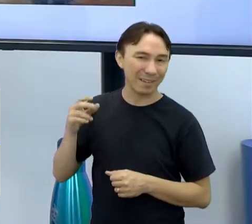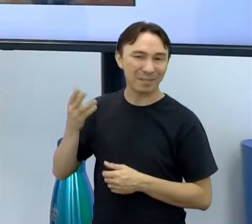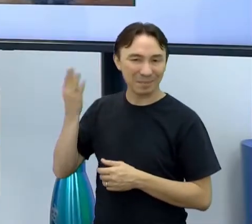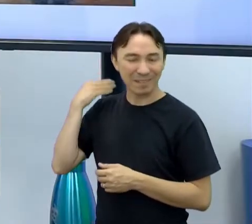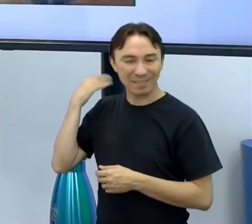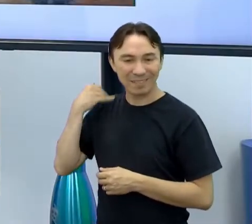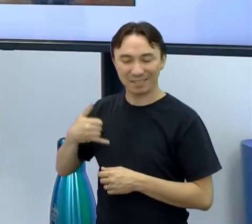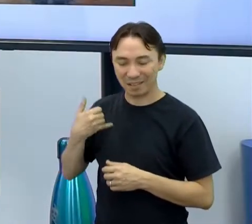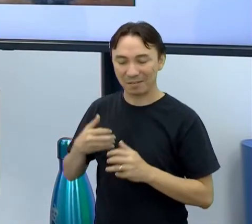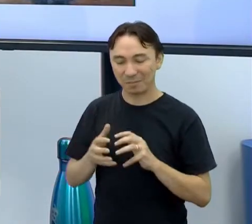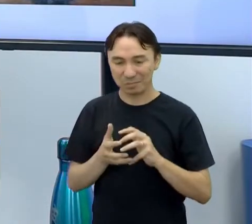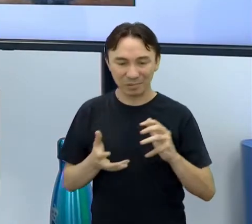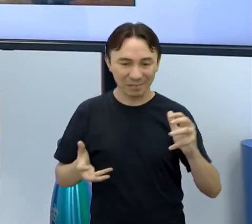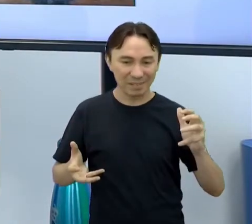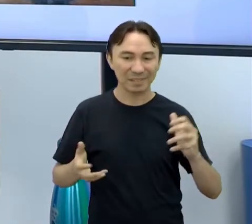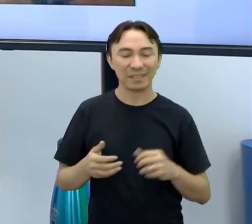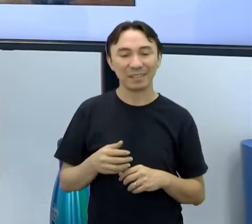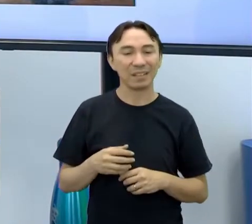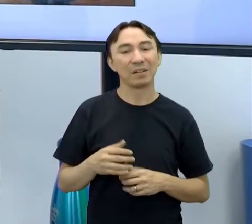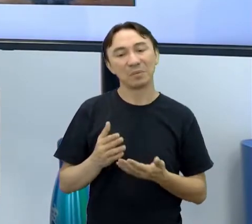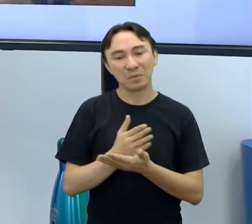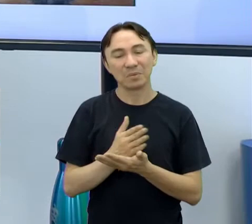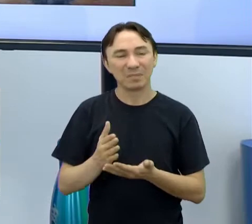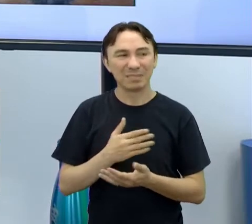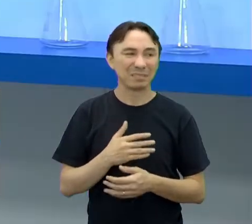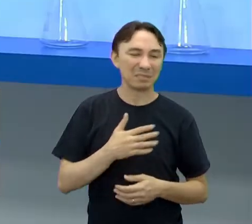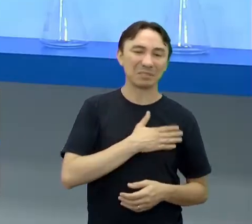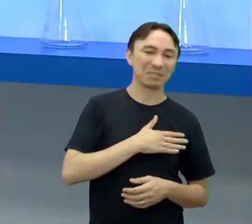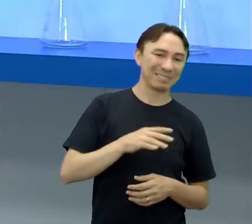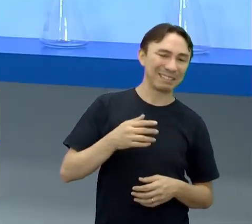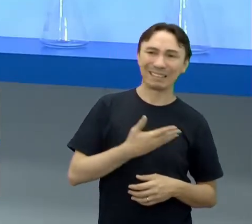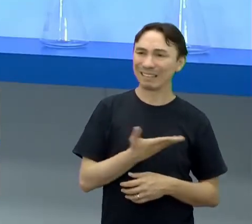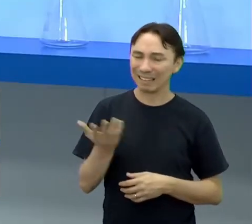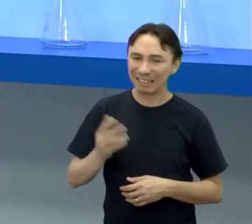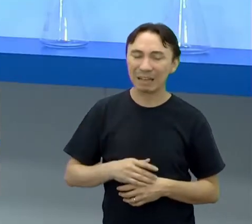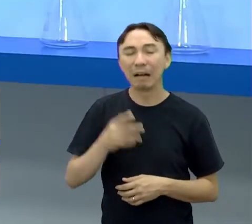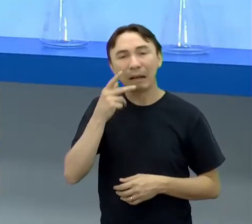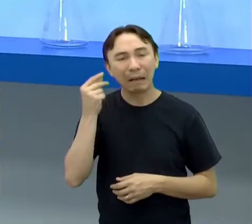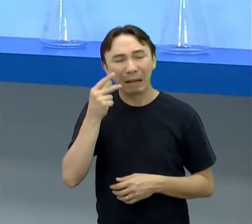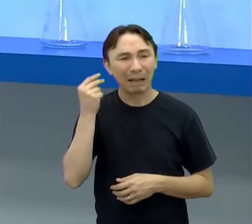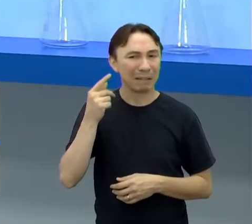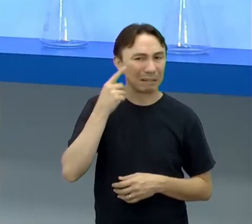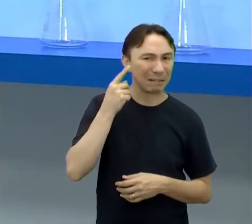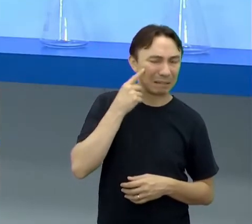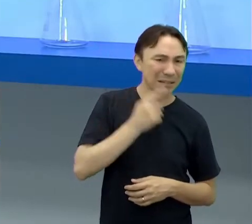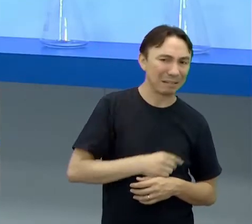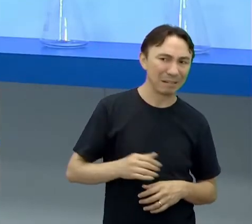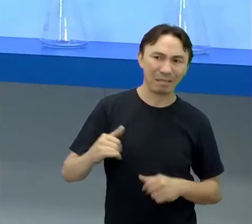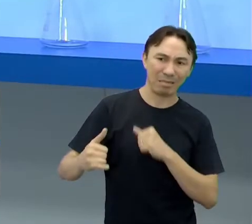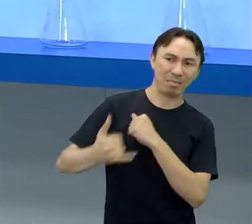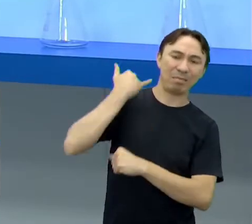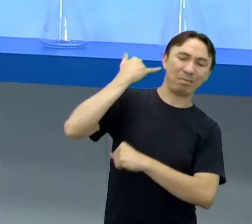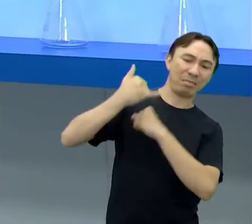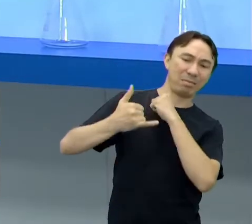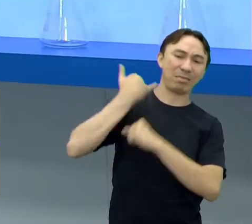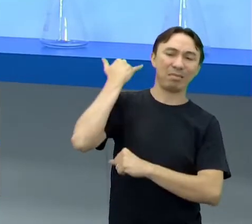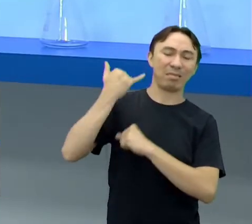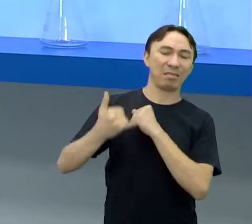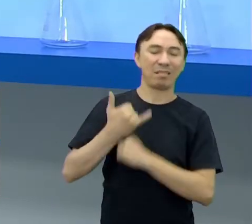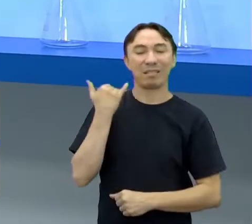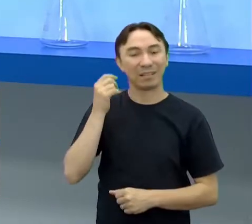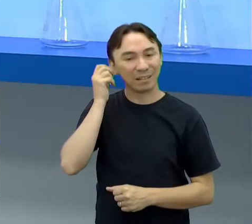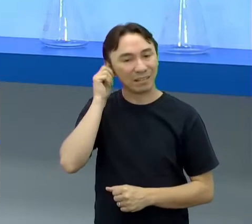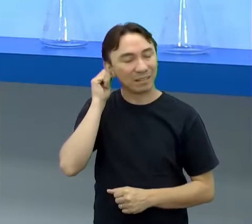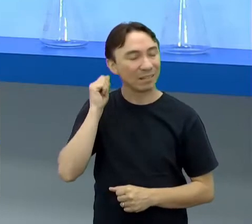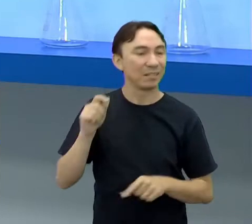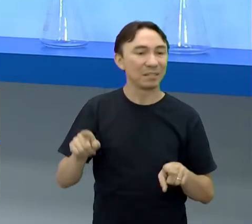gato é traiçoeiro. Mas tem mudado muito, né? E outra coisa, a questão, né, da cor. Talvez se a pessoa tem um gato